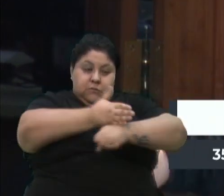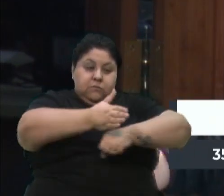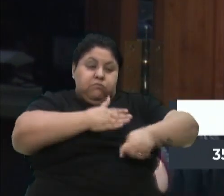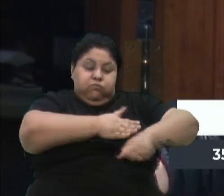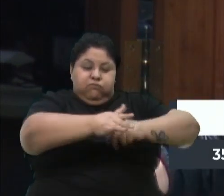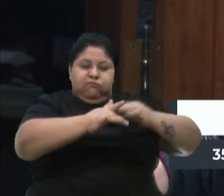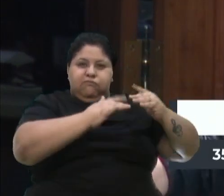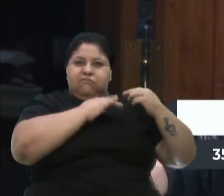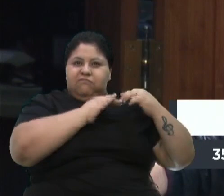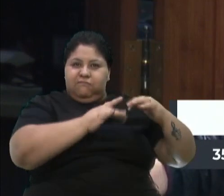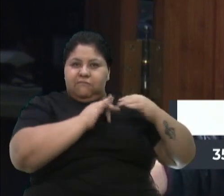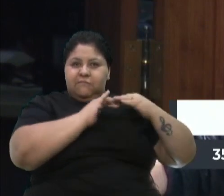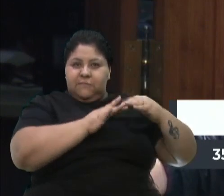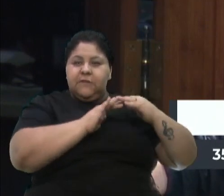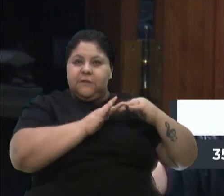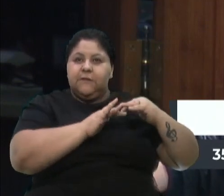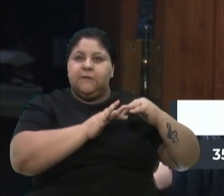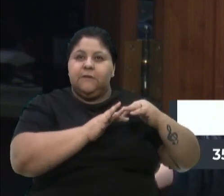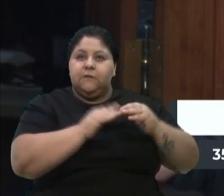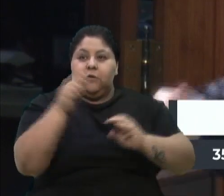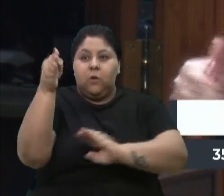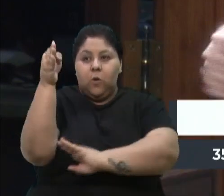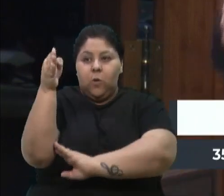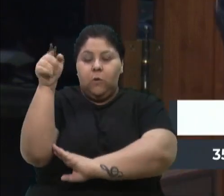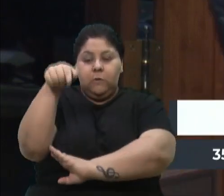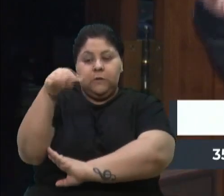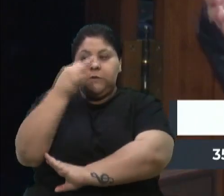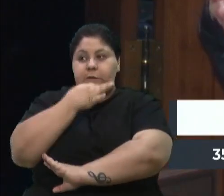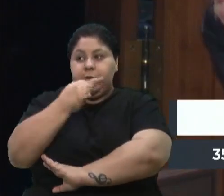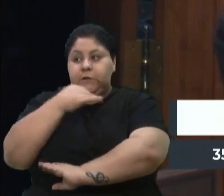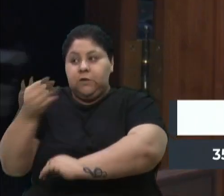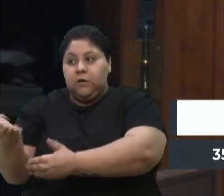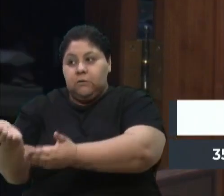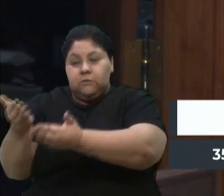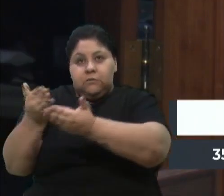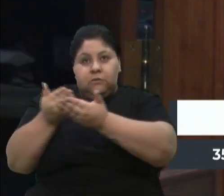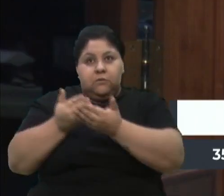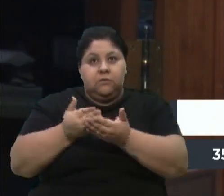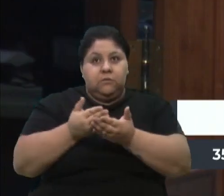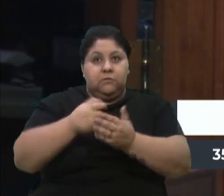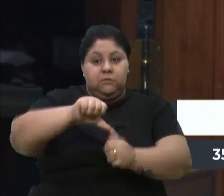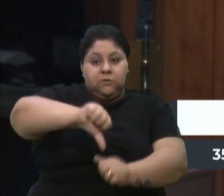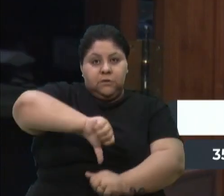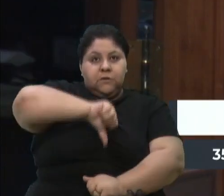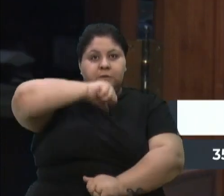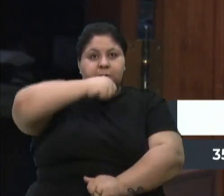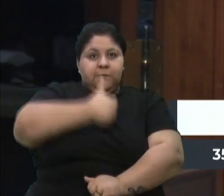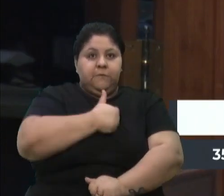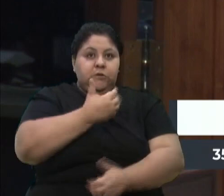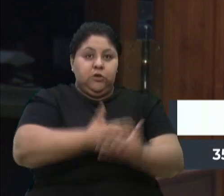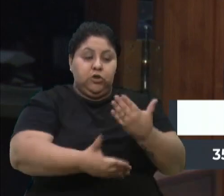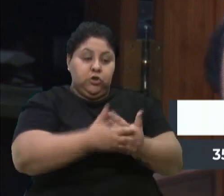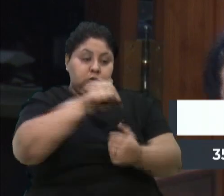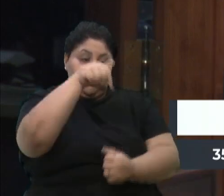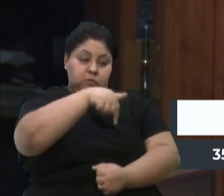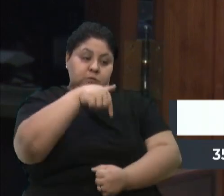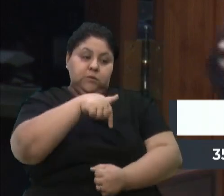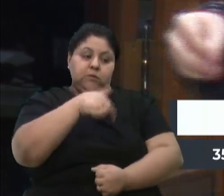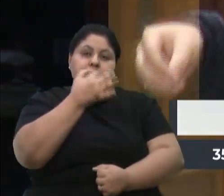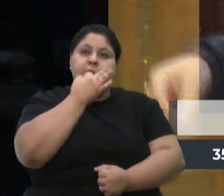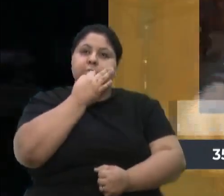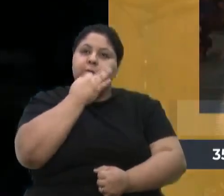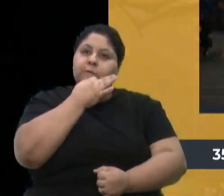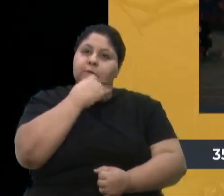movimento, hotéis da cidade recebendo esses artistas todos que estão aqui em Caxias do Sul e gerando,